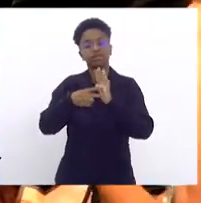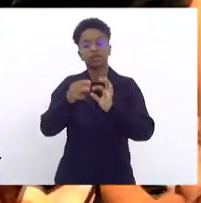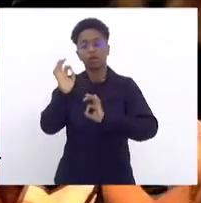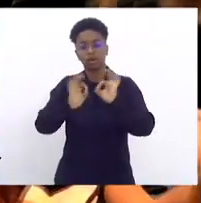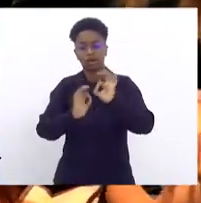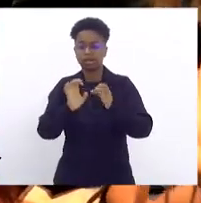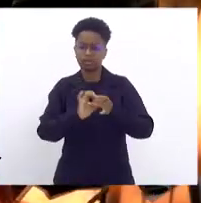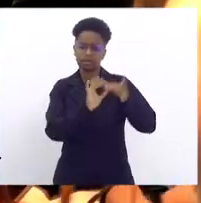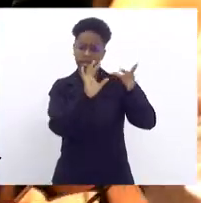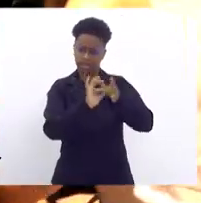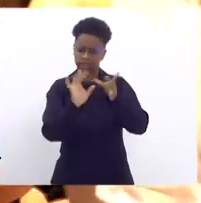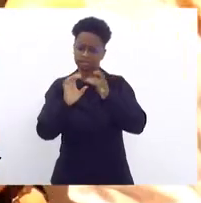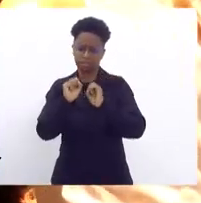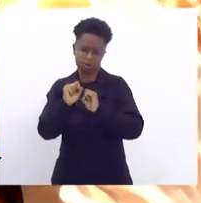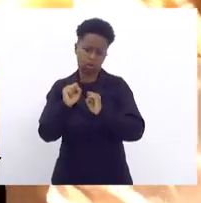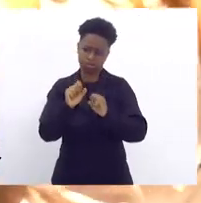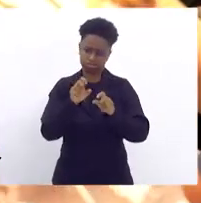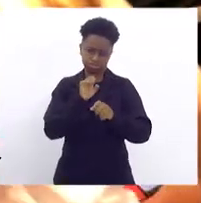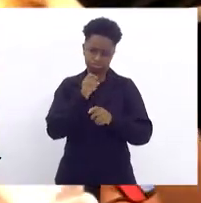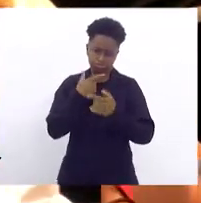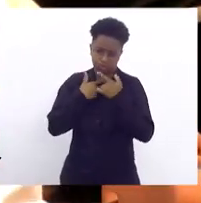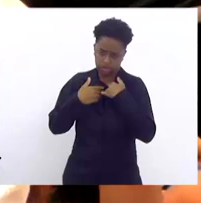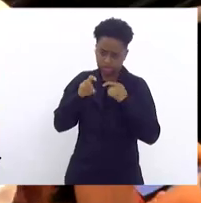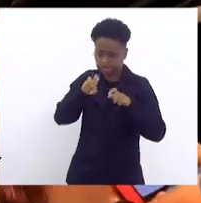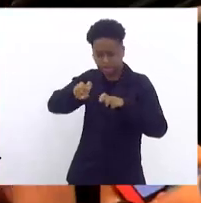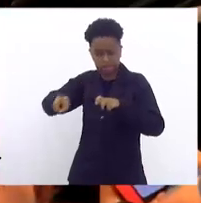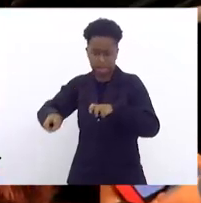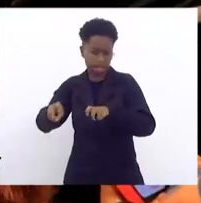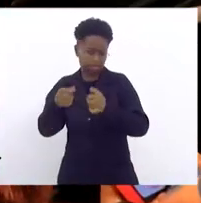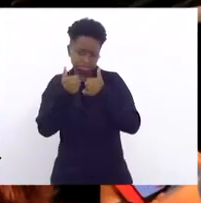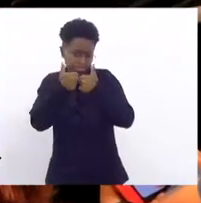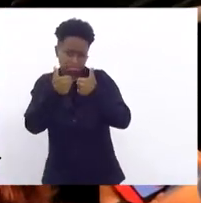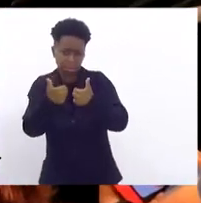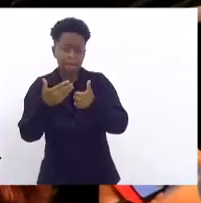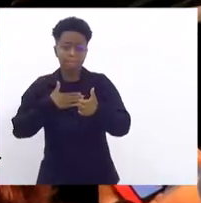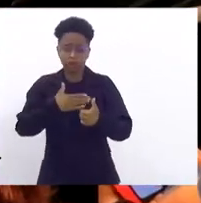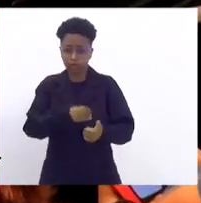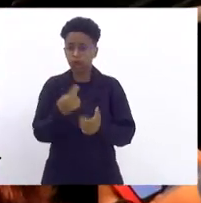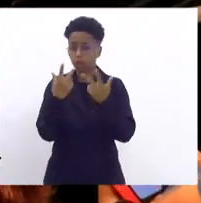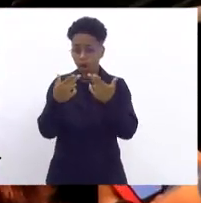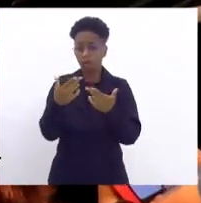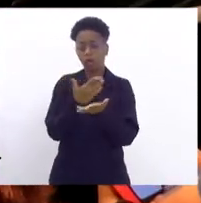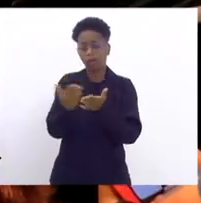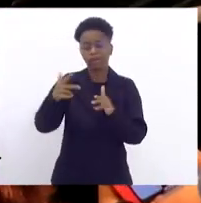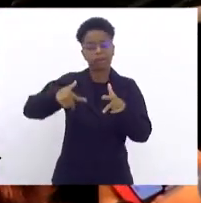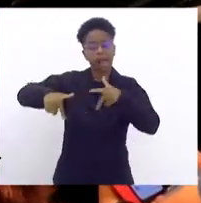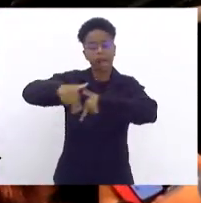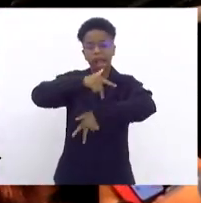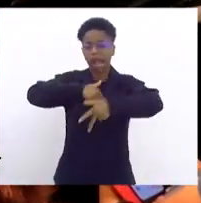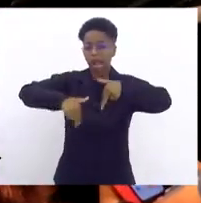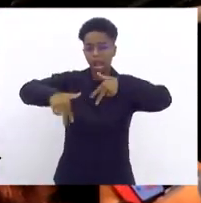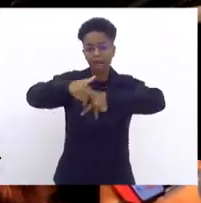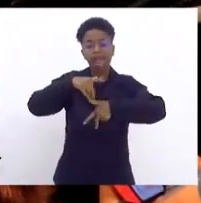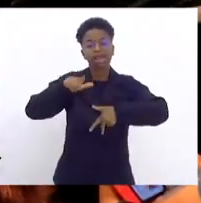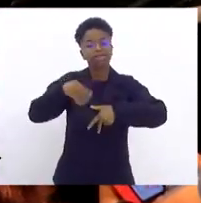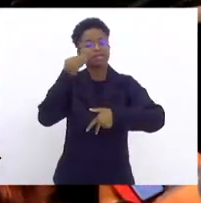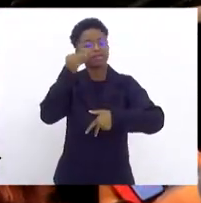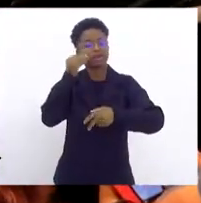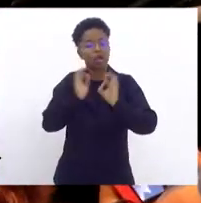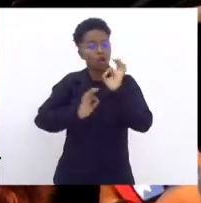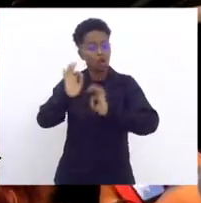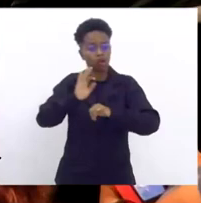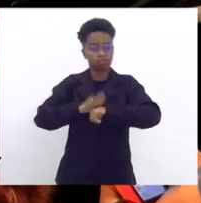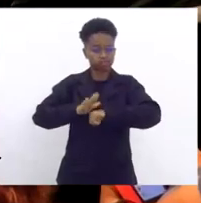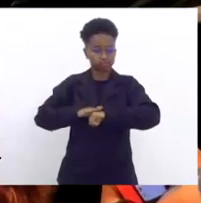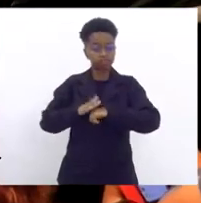deixa a vontade se quiser sentar aqui ao lado eu entendo muito bem porque meu filho Lucas também assim ele começa a andar e é para se organizar né gente então